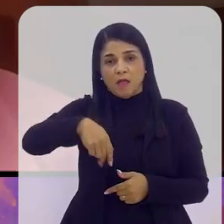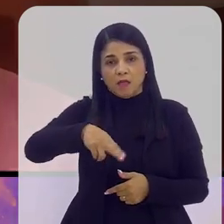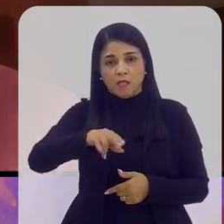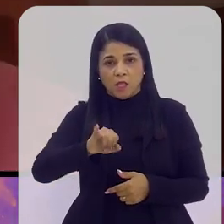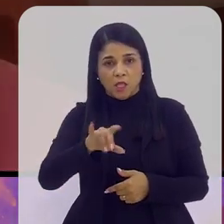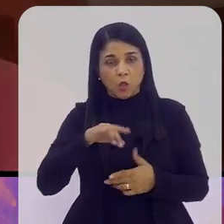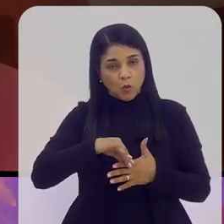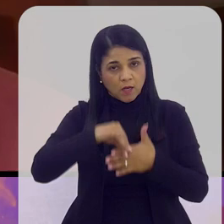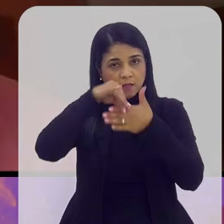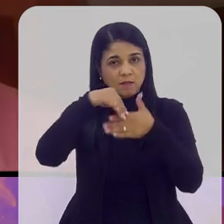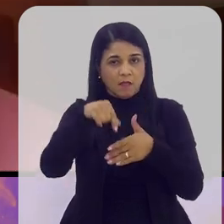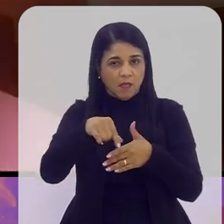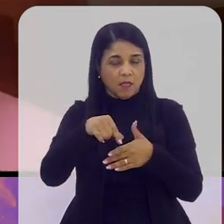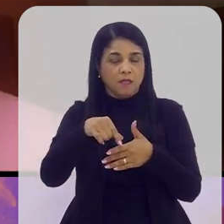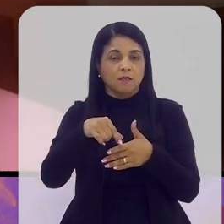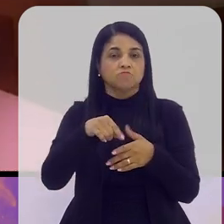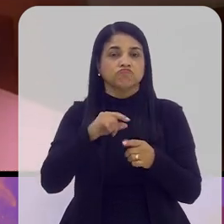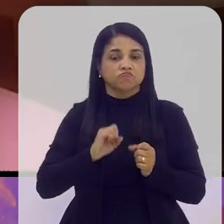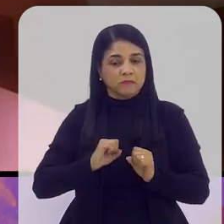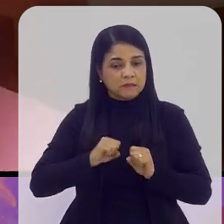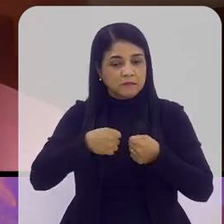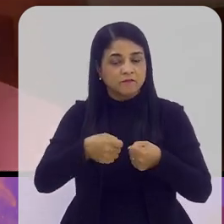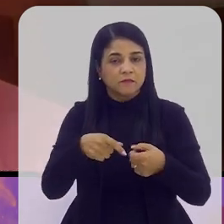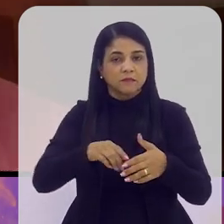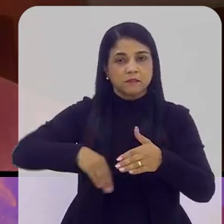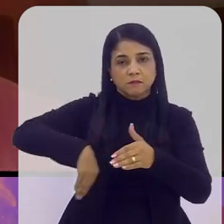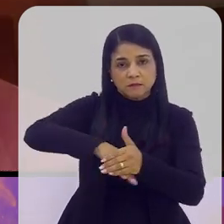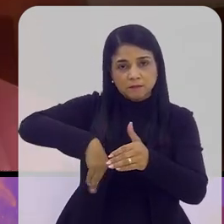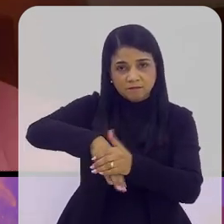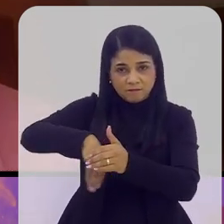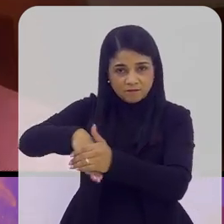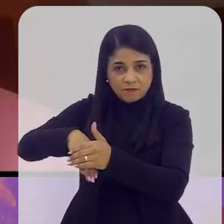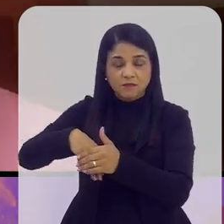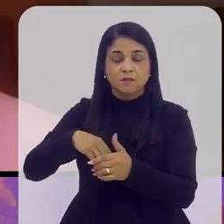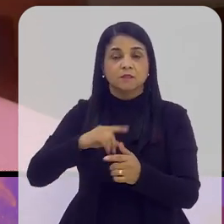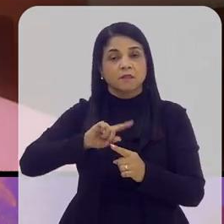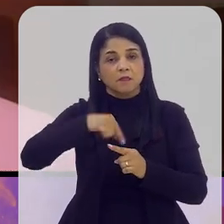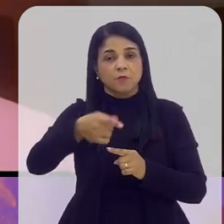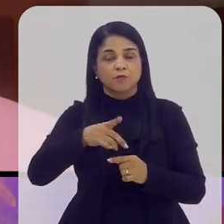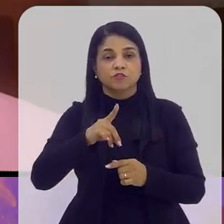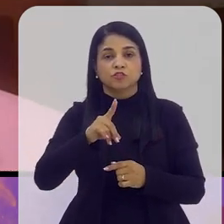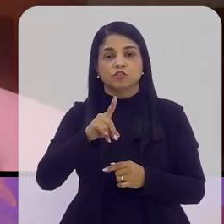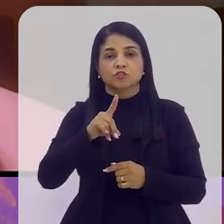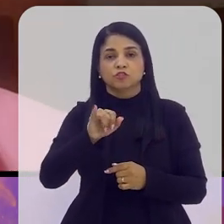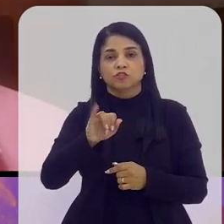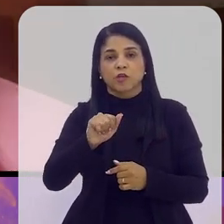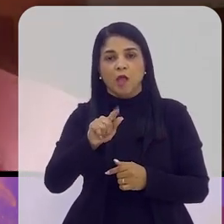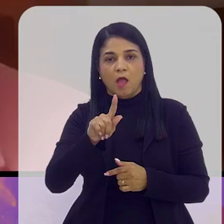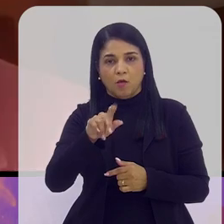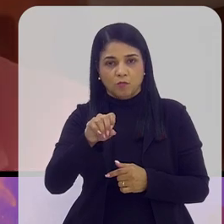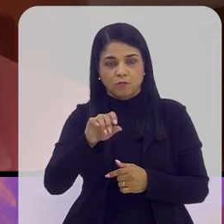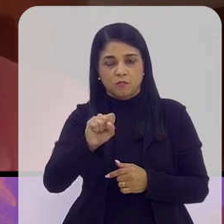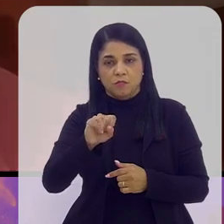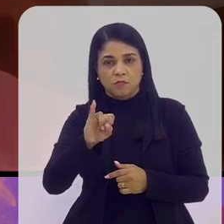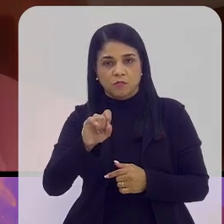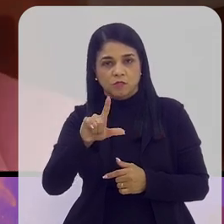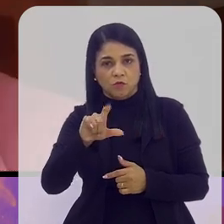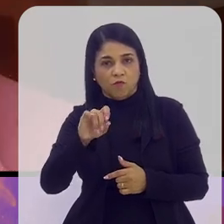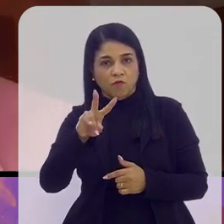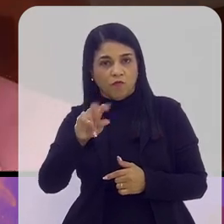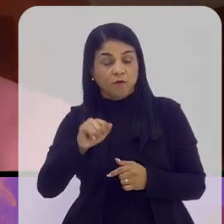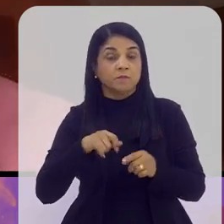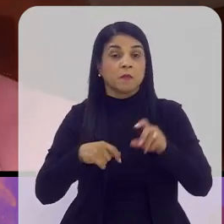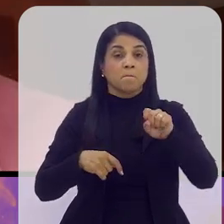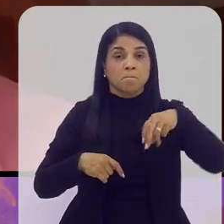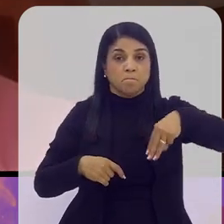que lidera uma safra de reformulação no sistema defensivo da seleção brasileira após Thiago Silva. Militão está